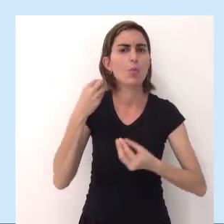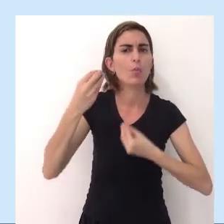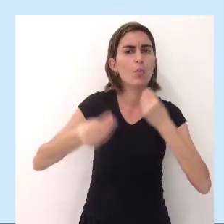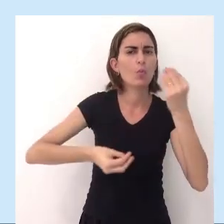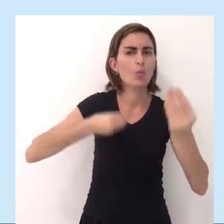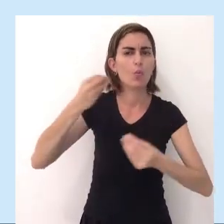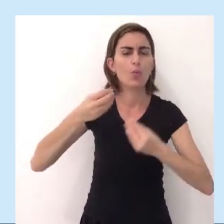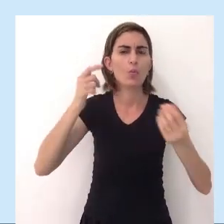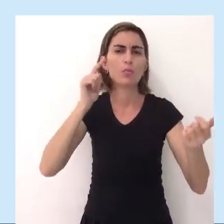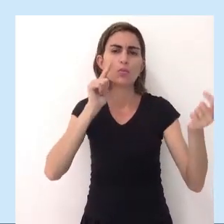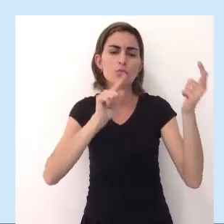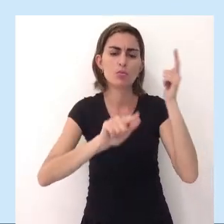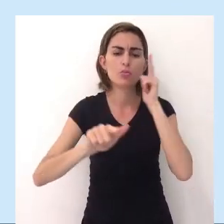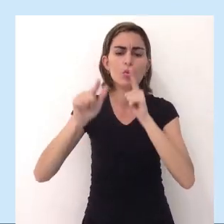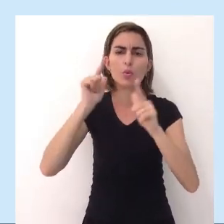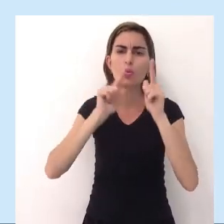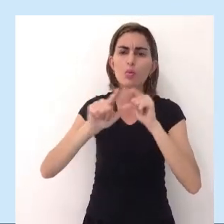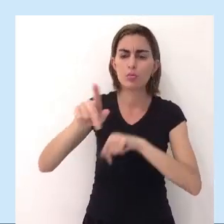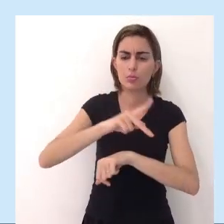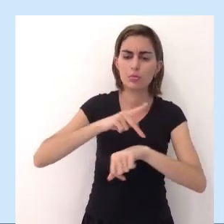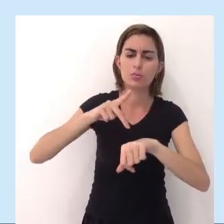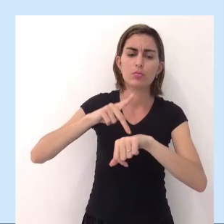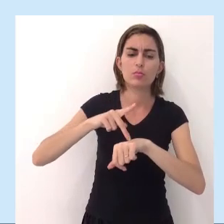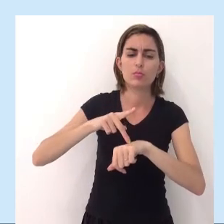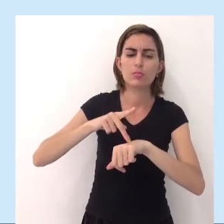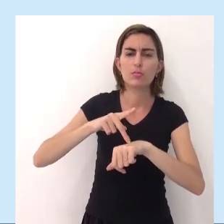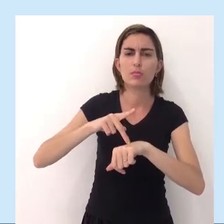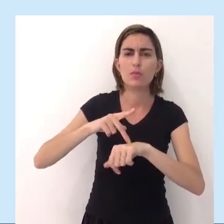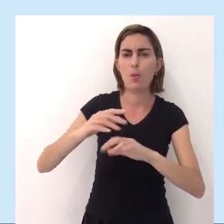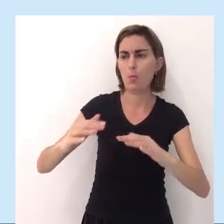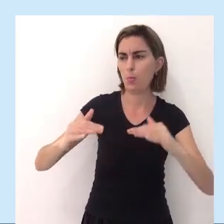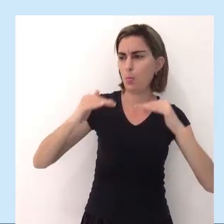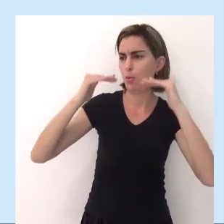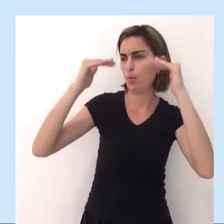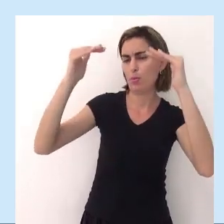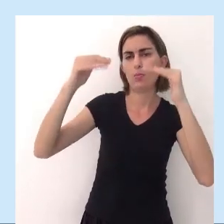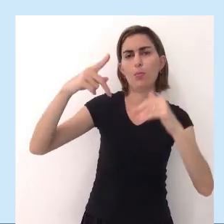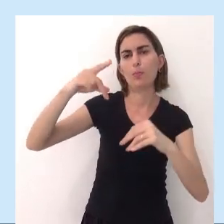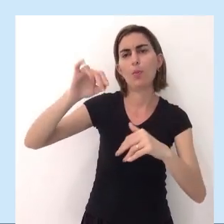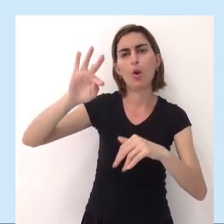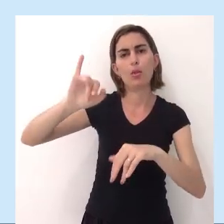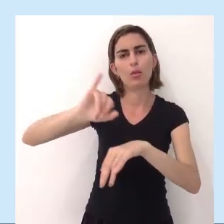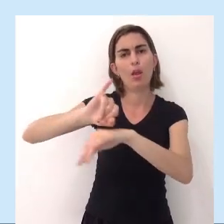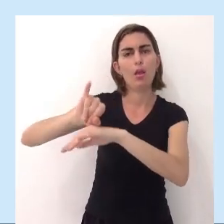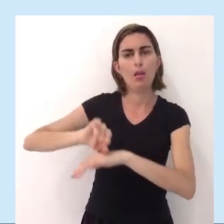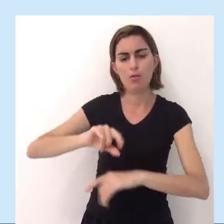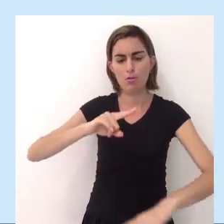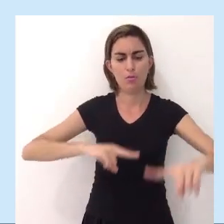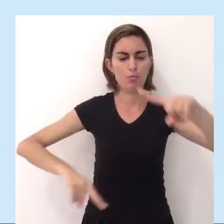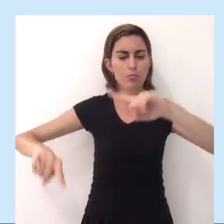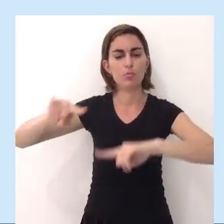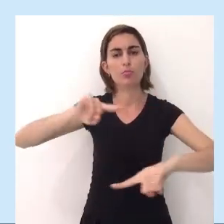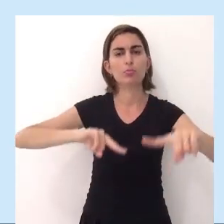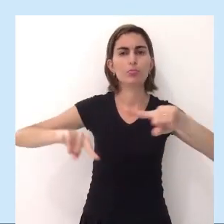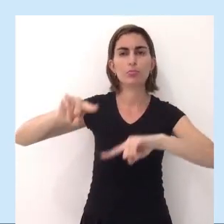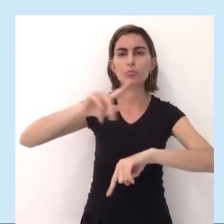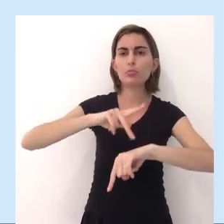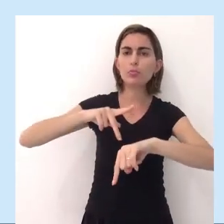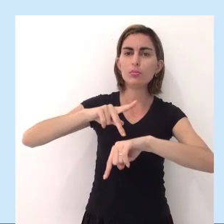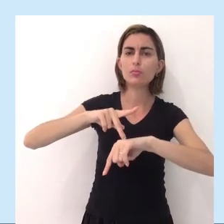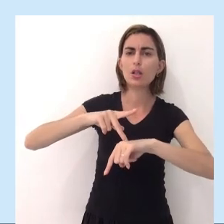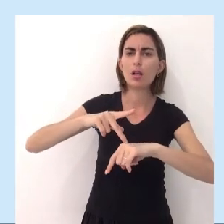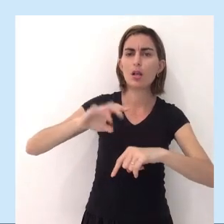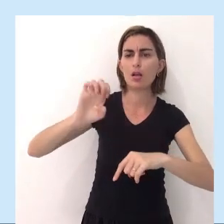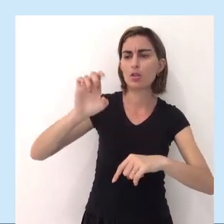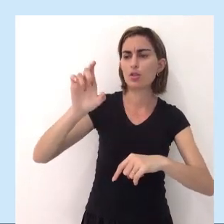gente consegue entender que um país é considerado potência, que o país é considerado dominante, que o país é